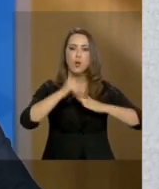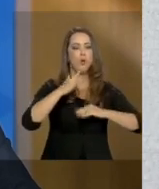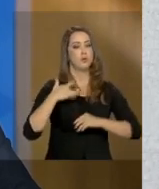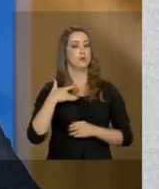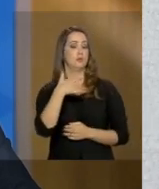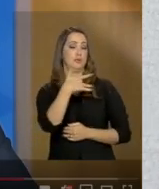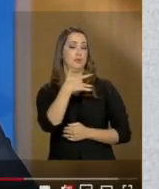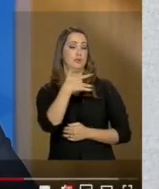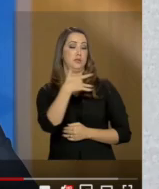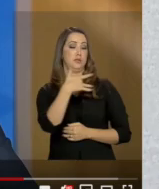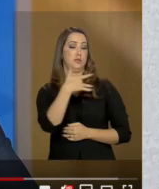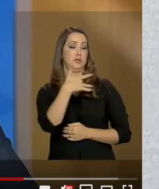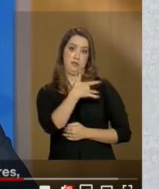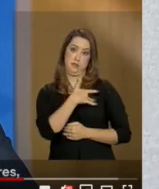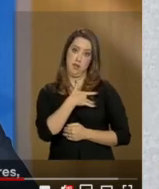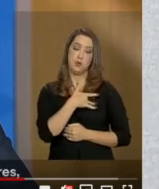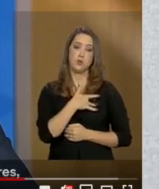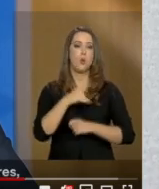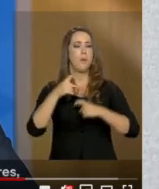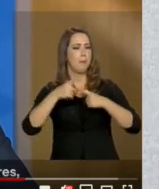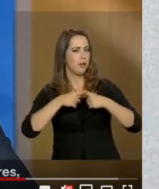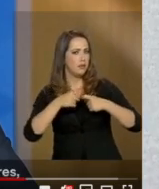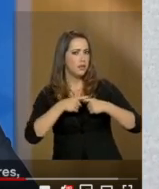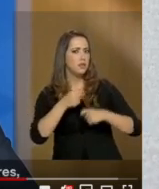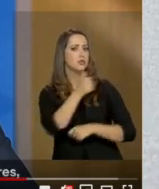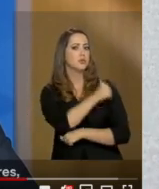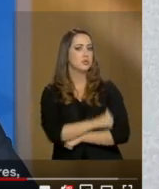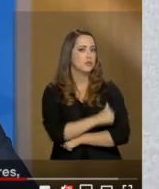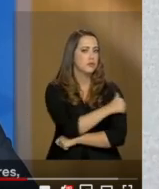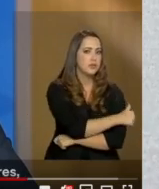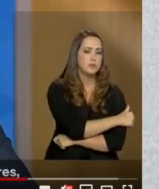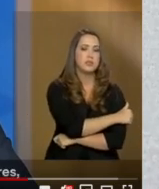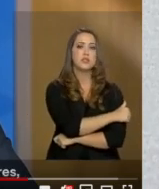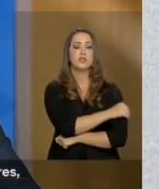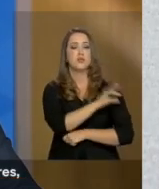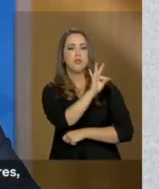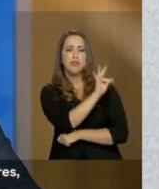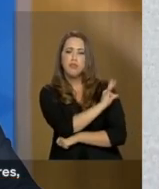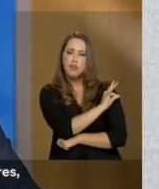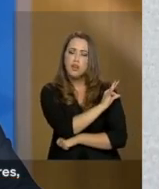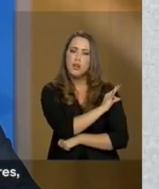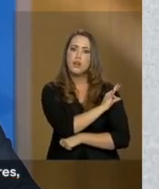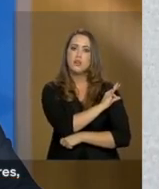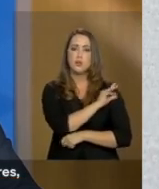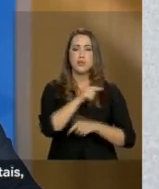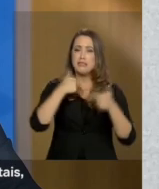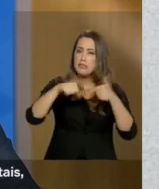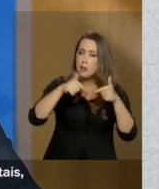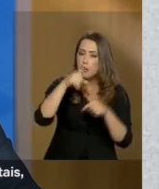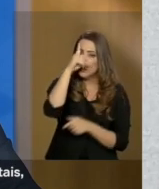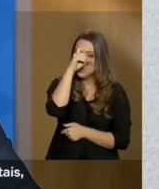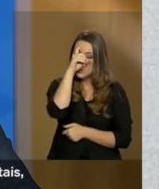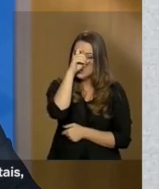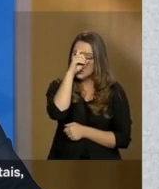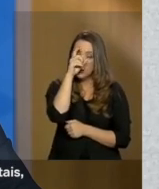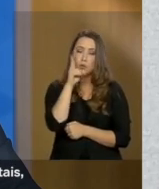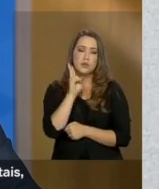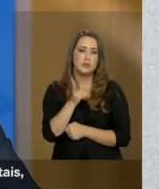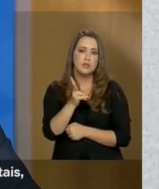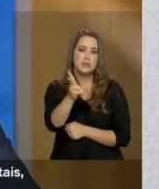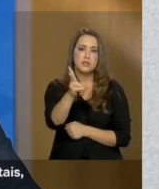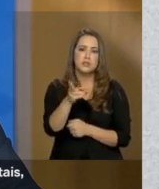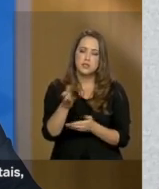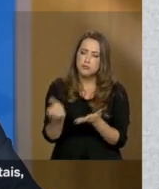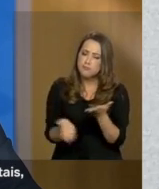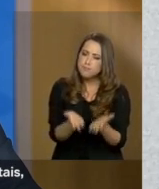profissionais, Da saúde devem estar. Médicos, enfermeiros, técnicos e colaboradores que na linha de frente